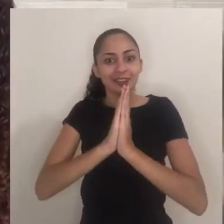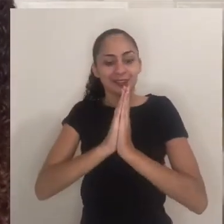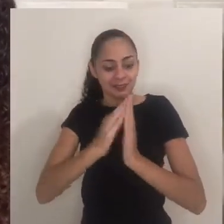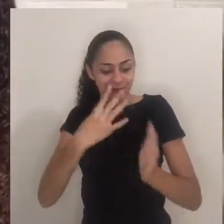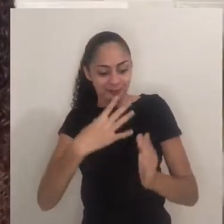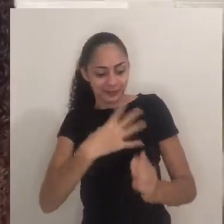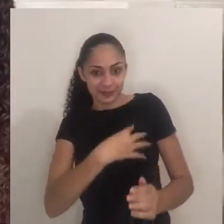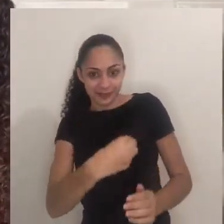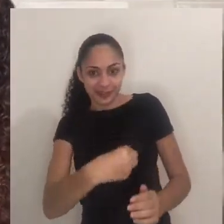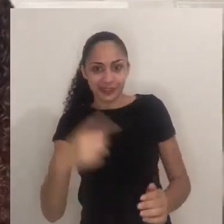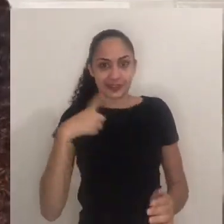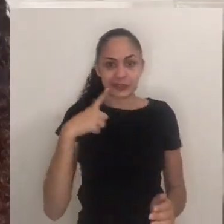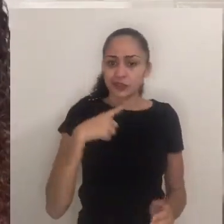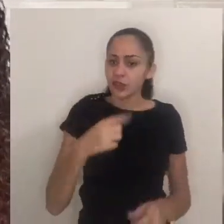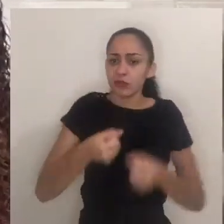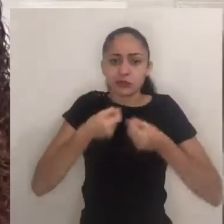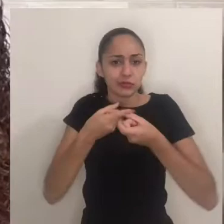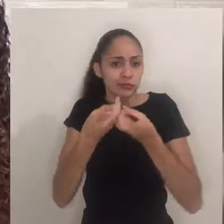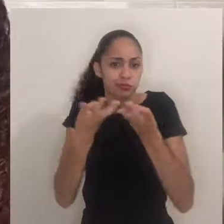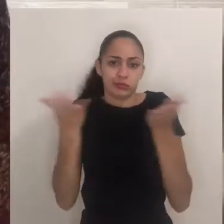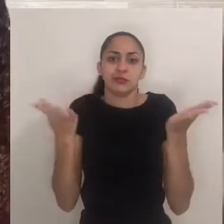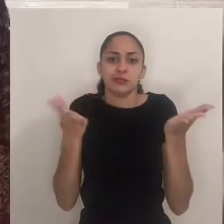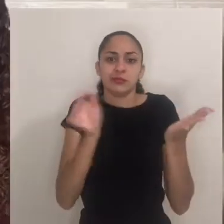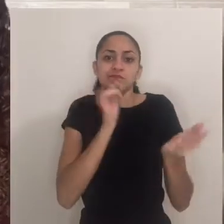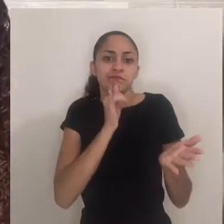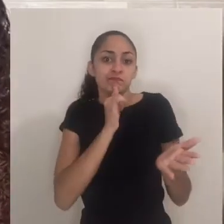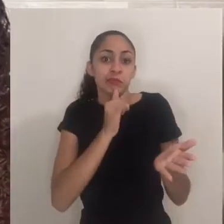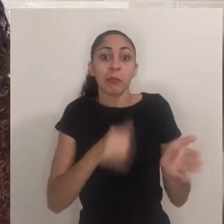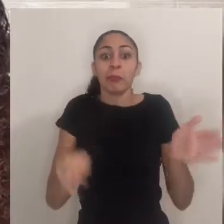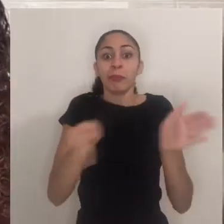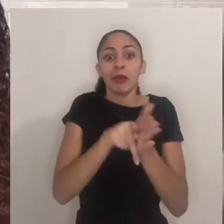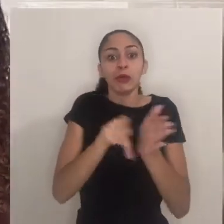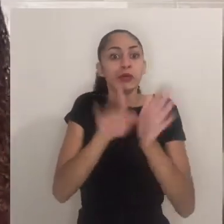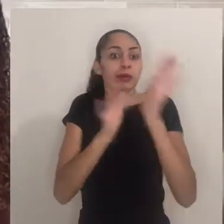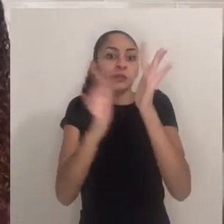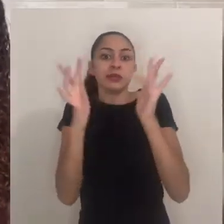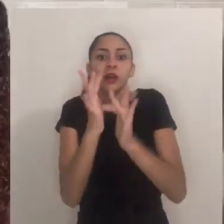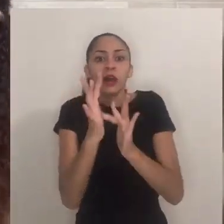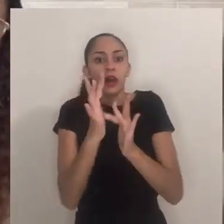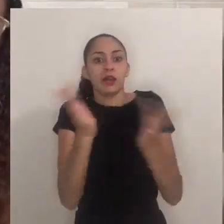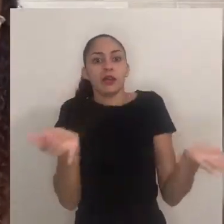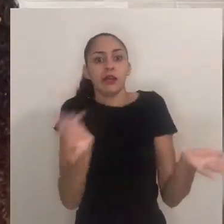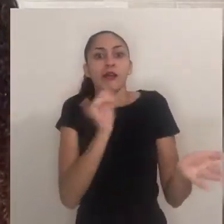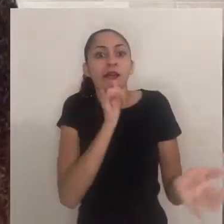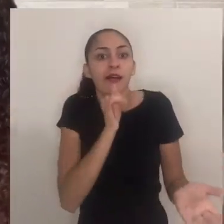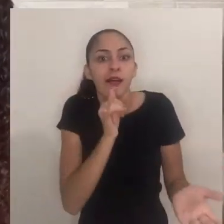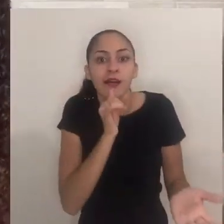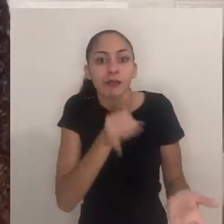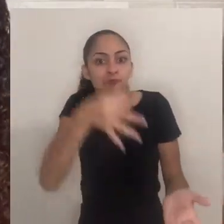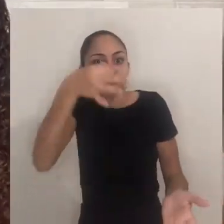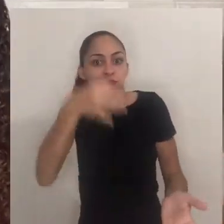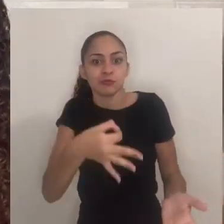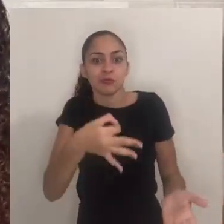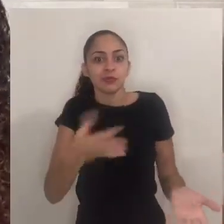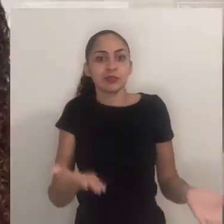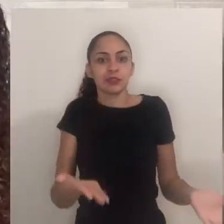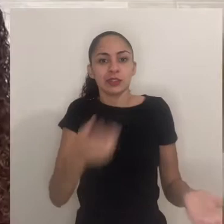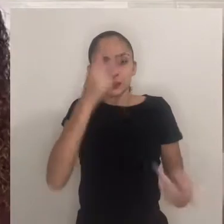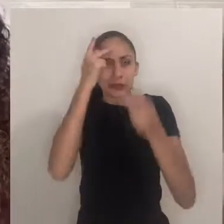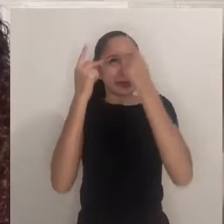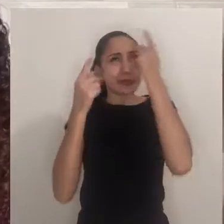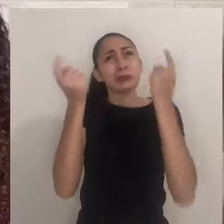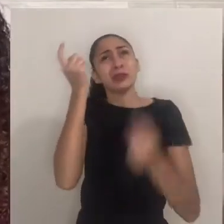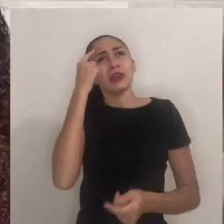um filho. Enfim, então nós temos vários exemplos. O próprio exemplo de Jesus, como eu já havia falado,